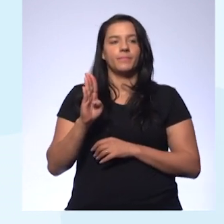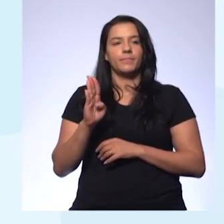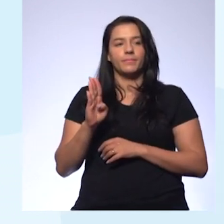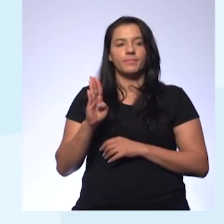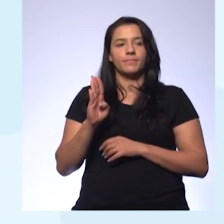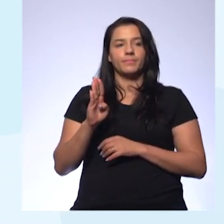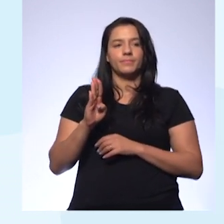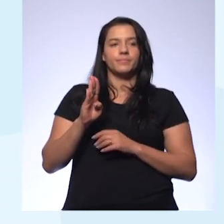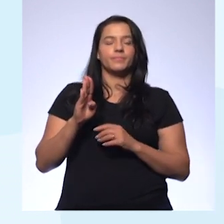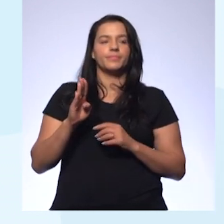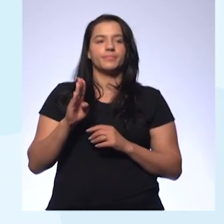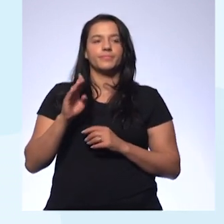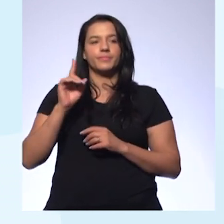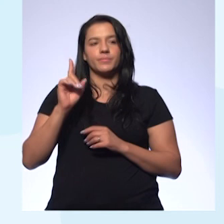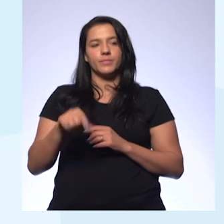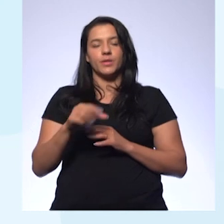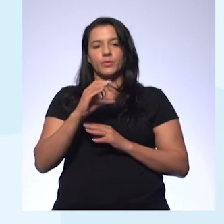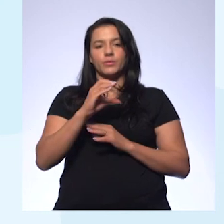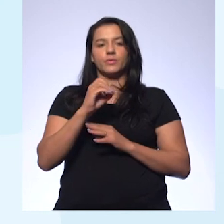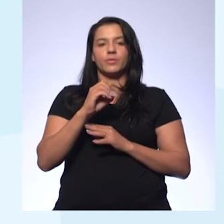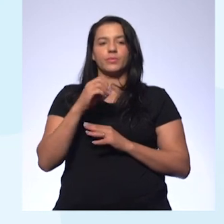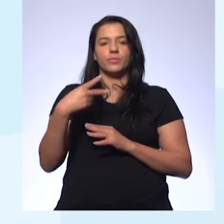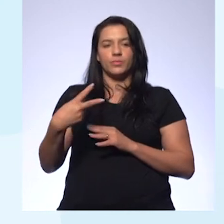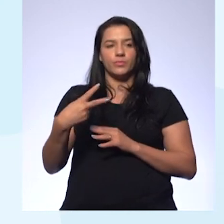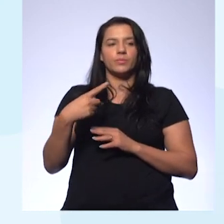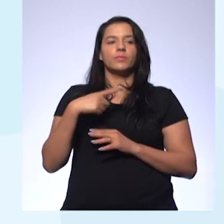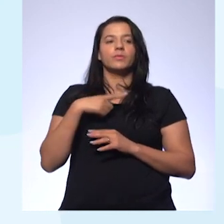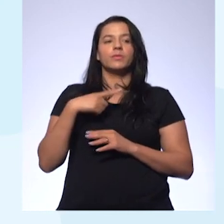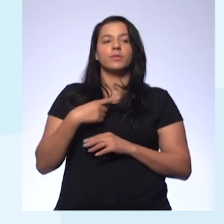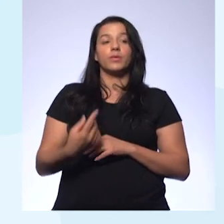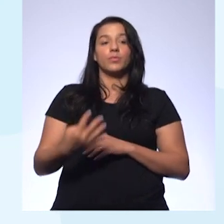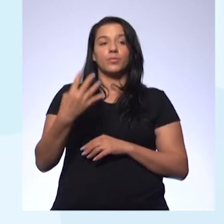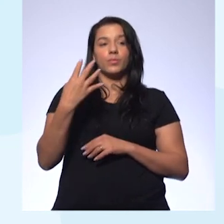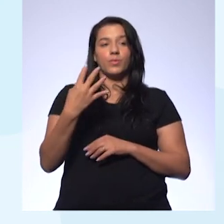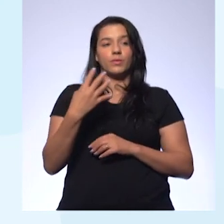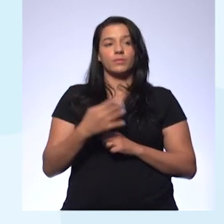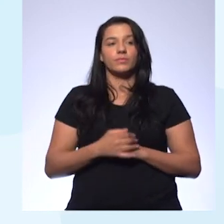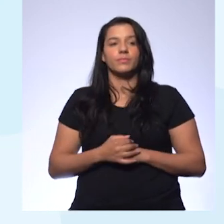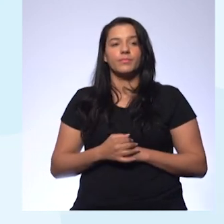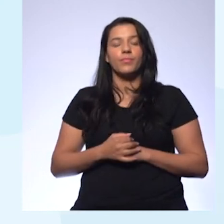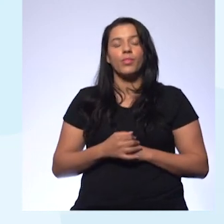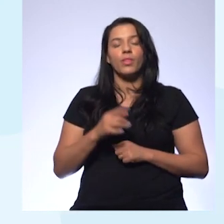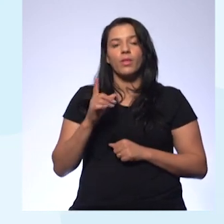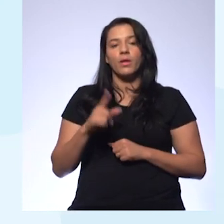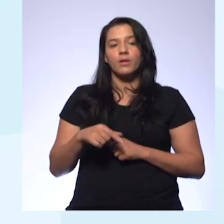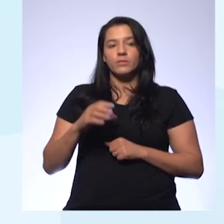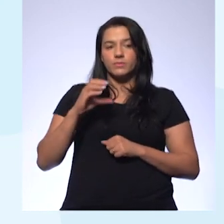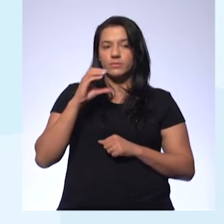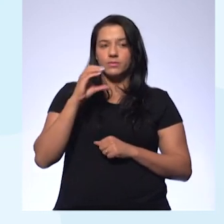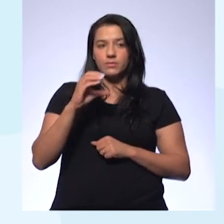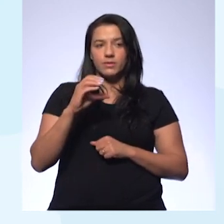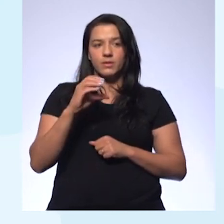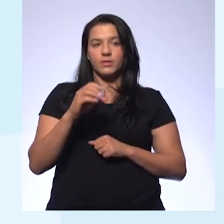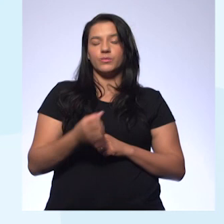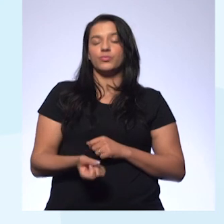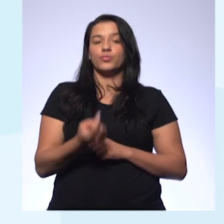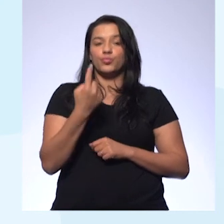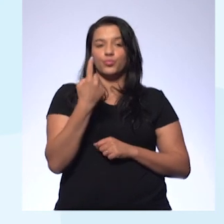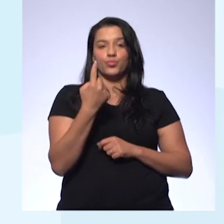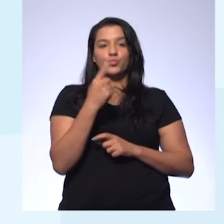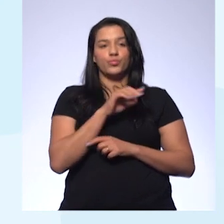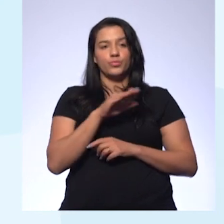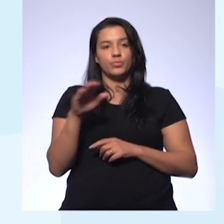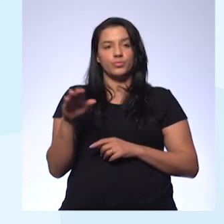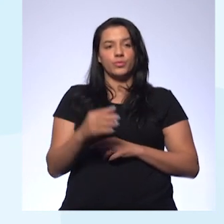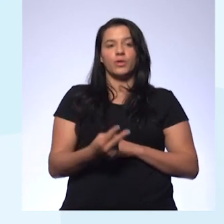a ramificação no carbono 2 e no carbono 4. Se eu olhar no item C, eu tenho apenas uma ramificação